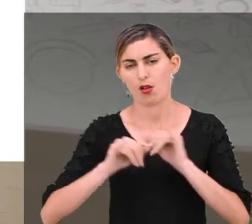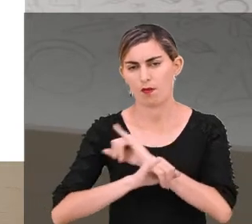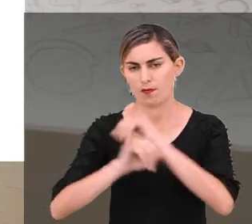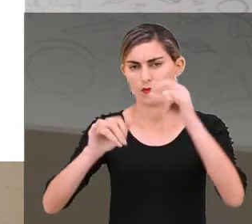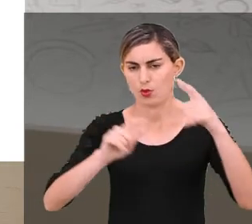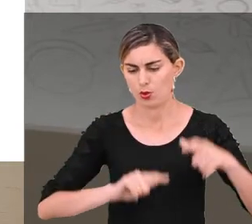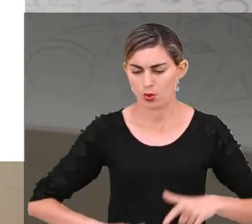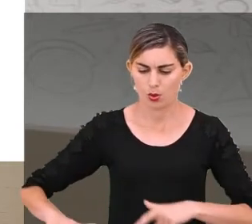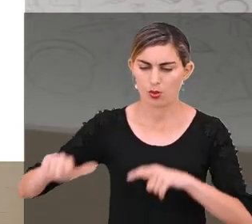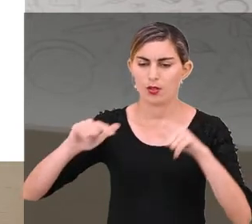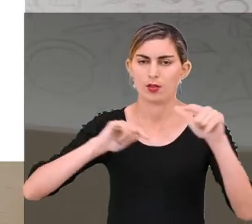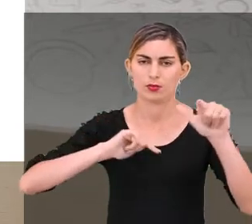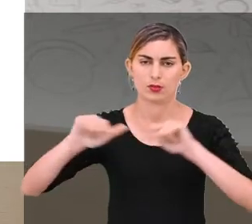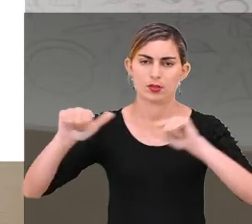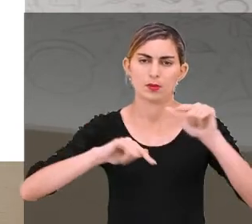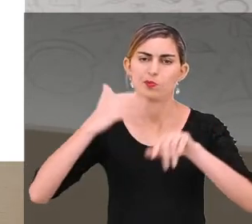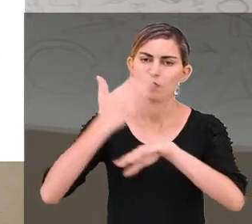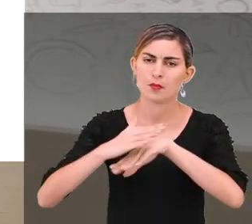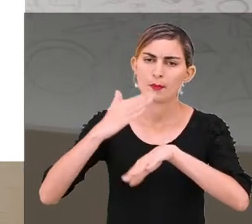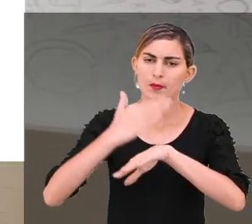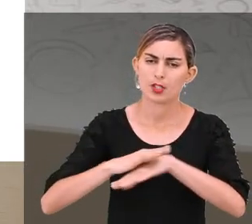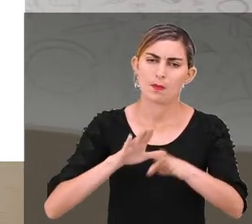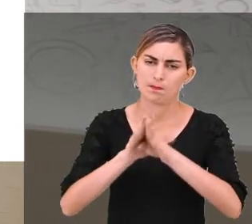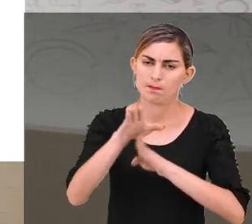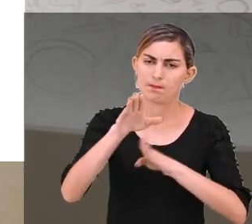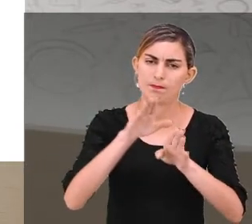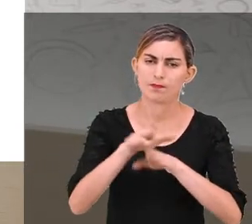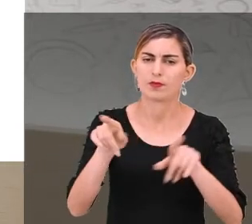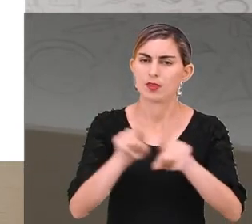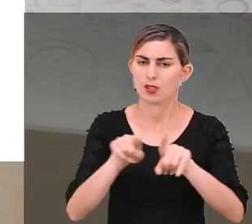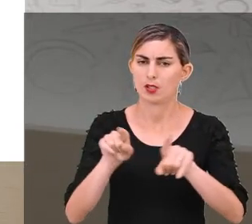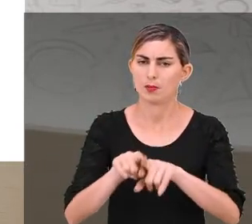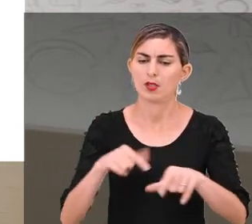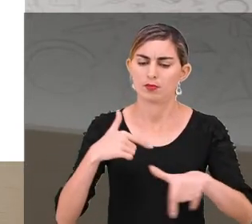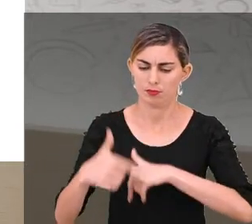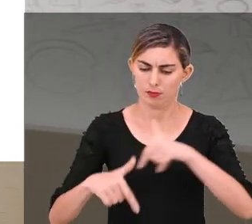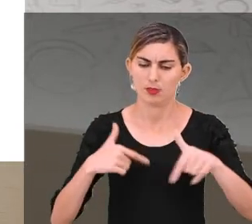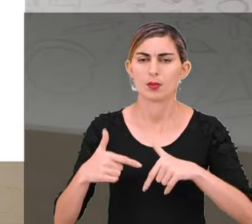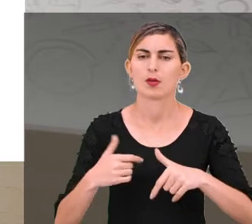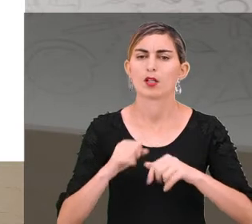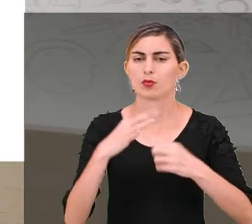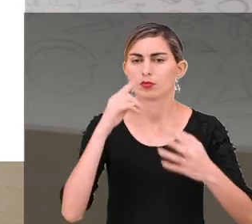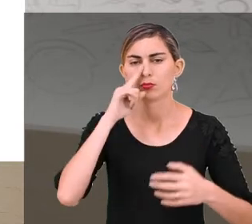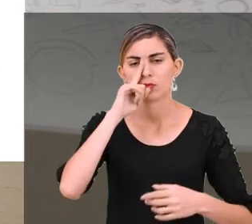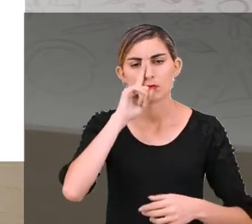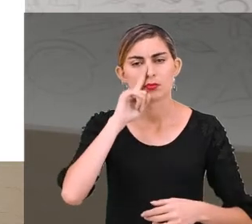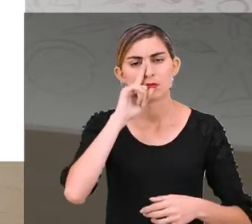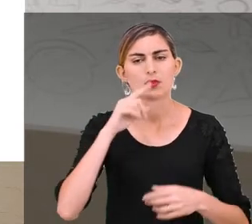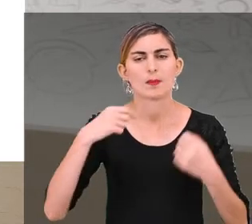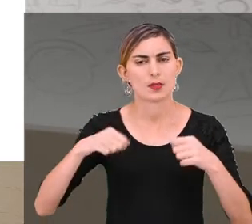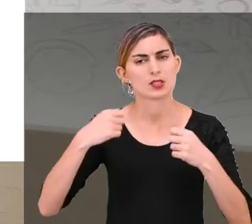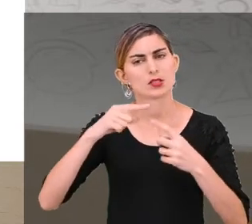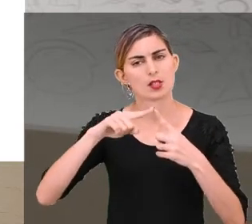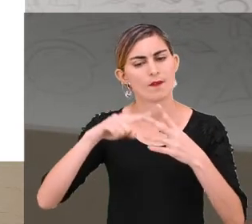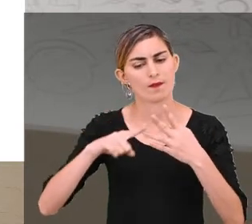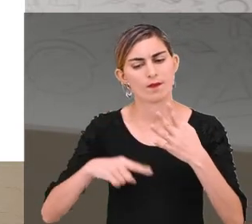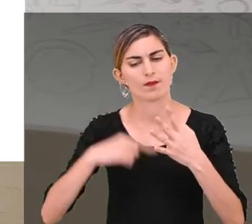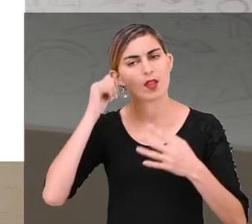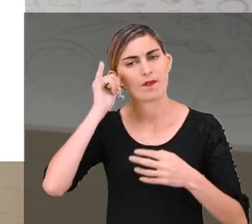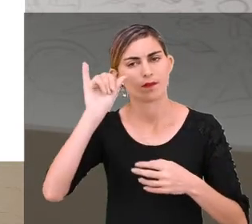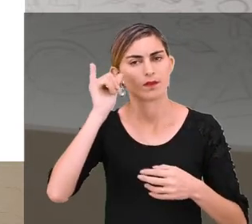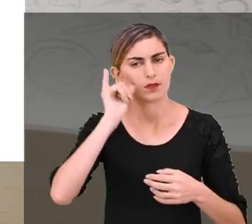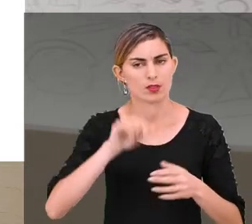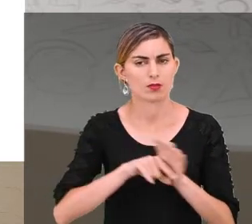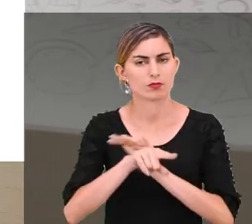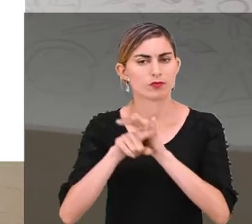sinalizar estes locais de trabalho, treinar e instruir também os colaboradores quanto ao risco e as medidas de controle